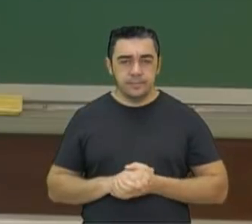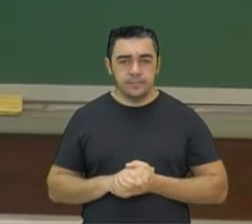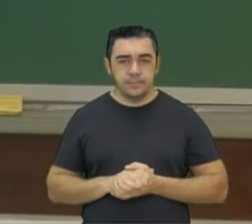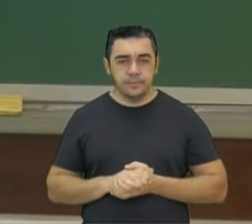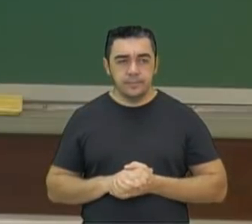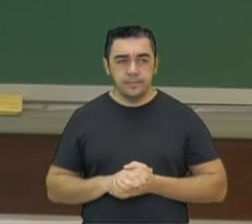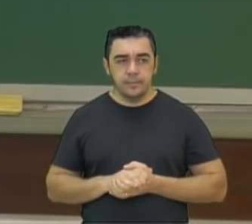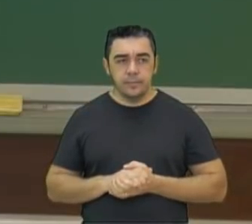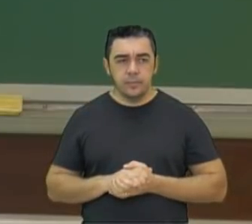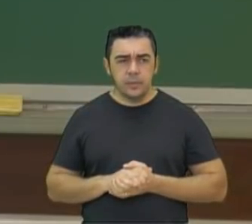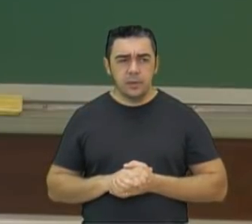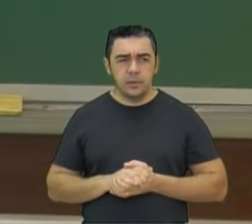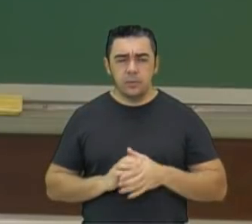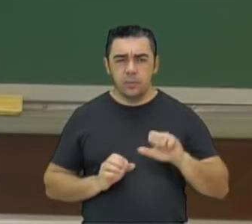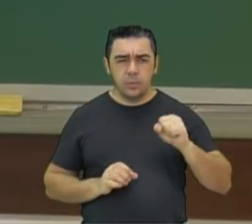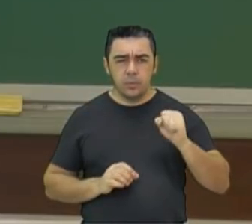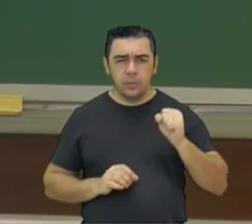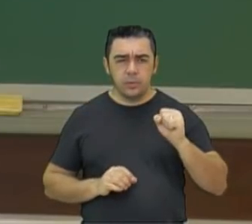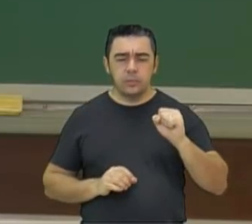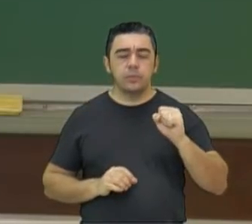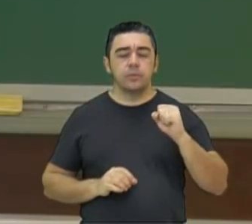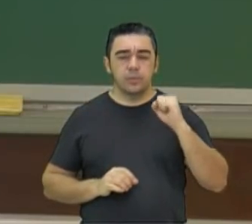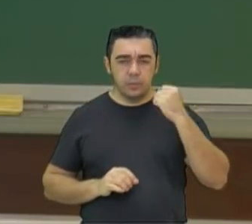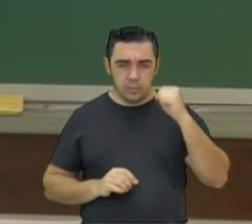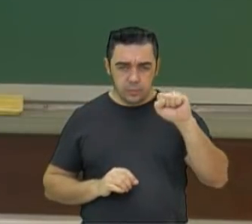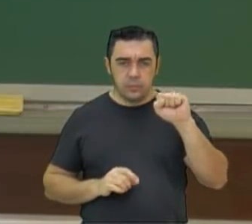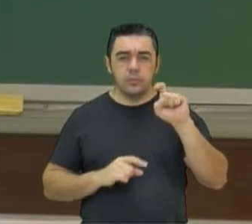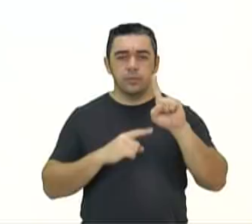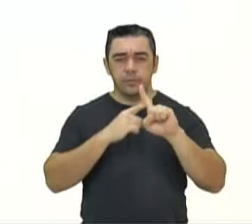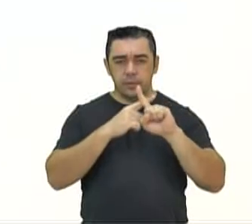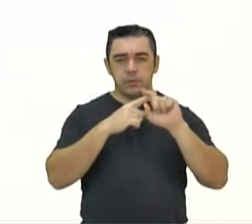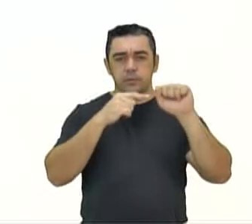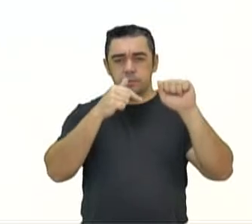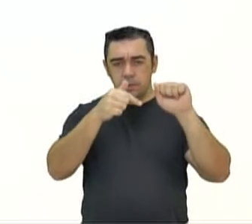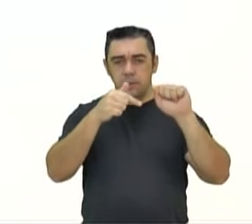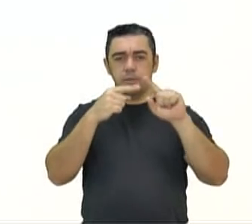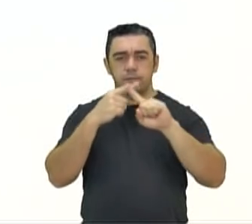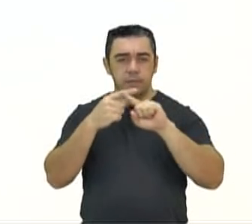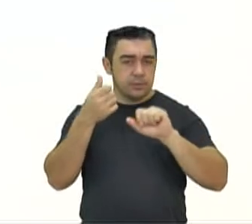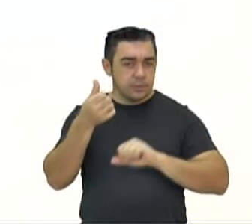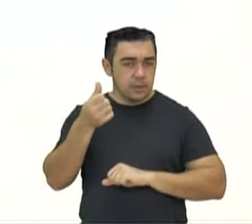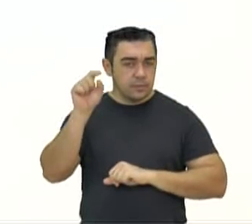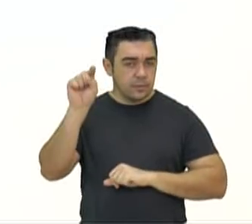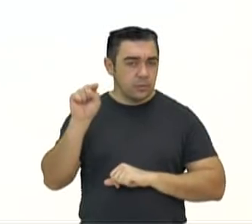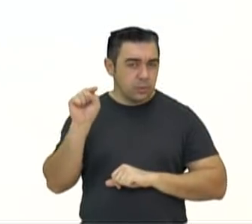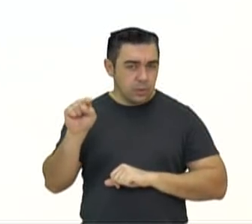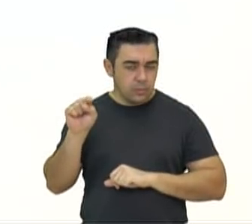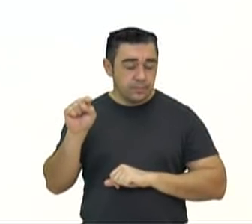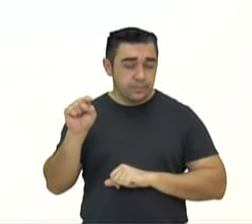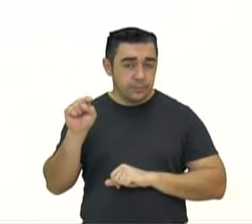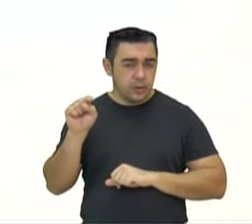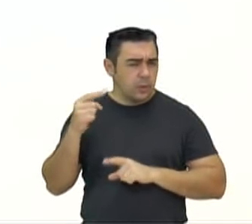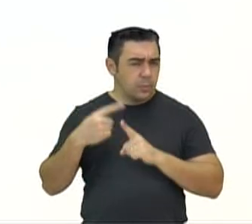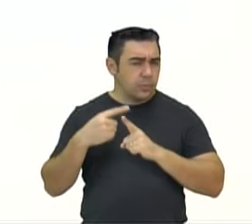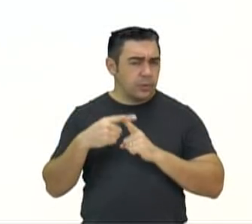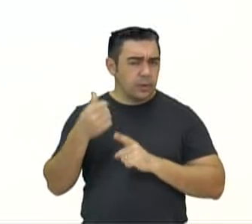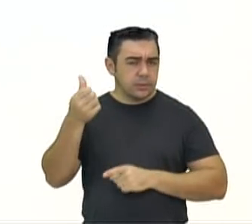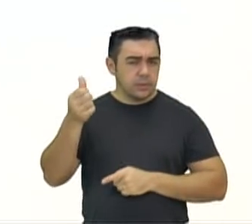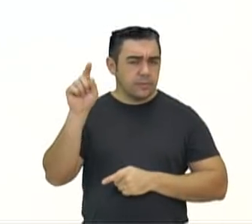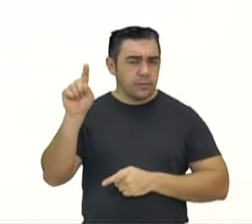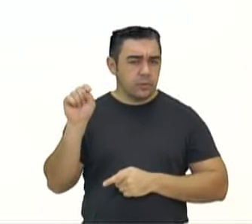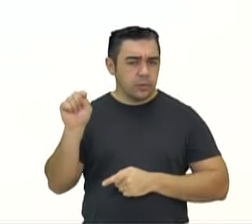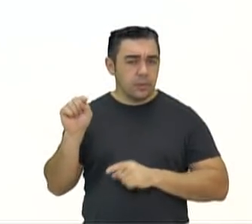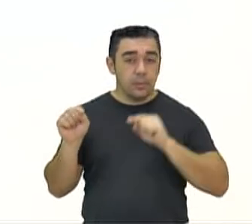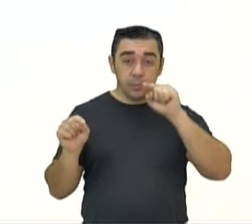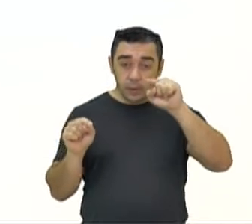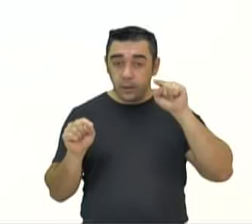8 fatorial não é o mesmo que 8 vezes 7 vezes 6 fatorial? Por que 6 fatorial? Porque